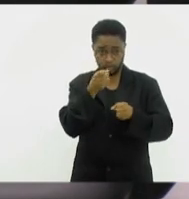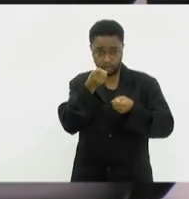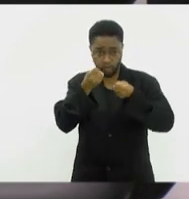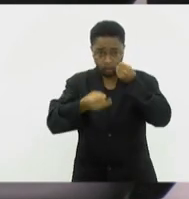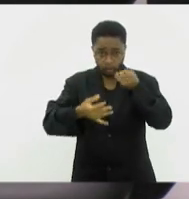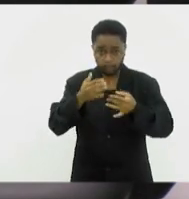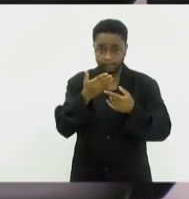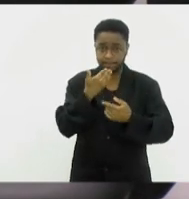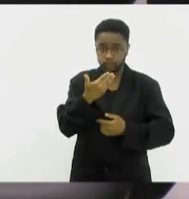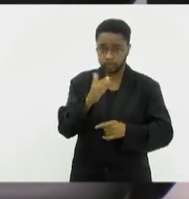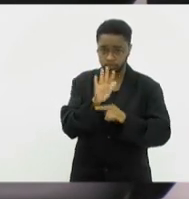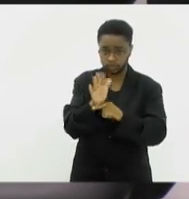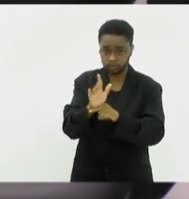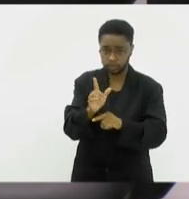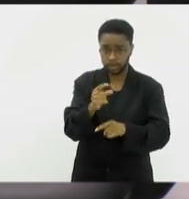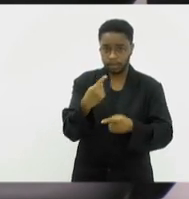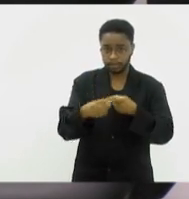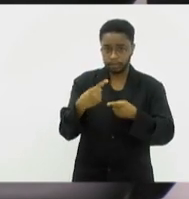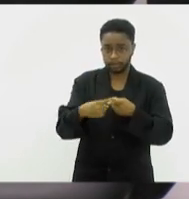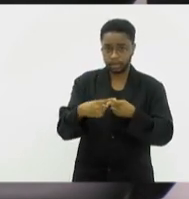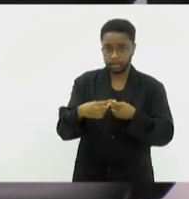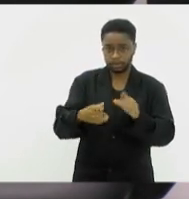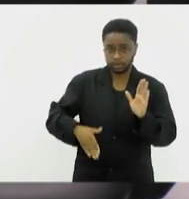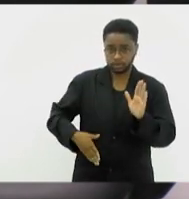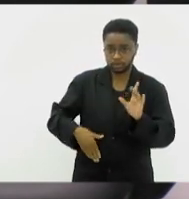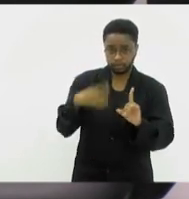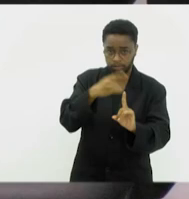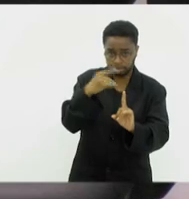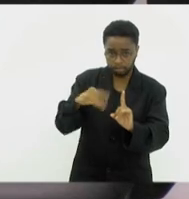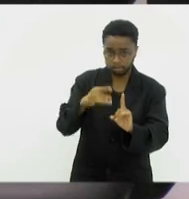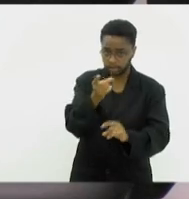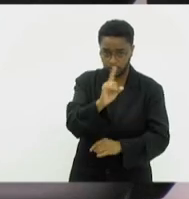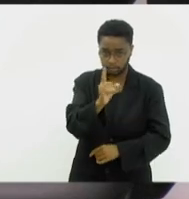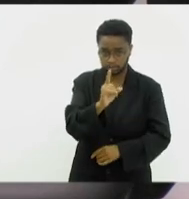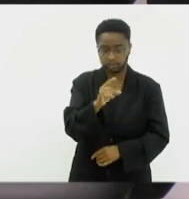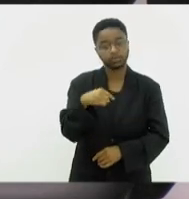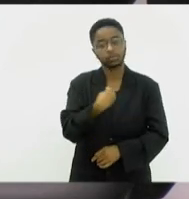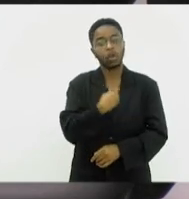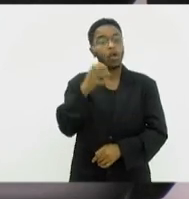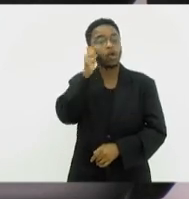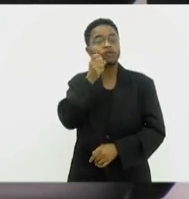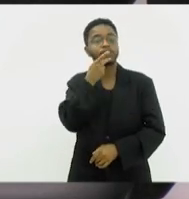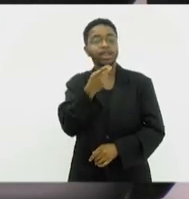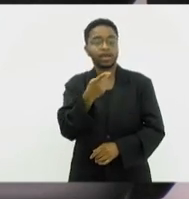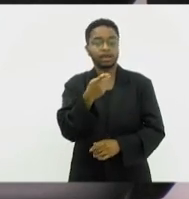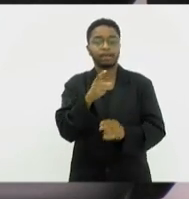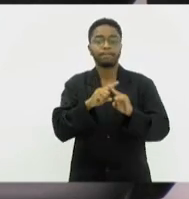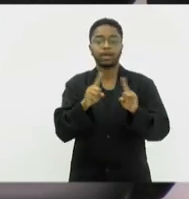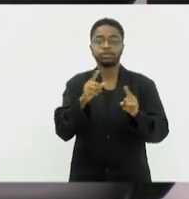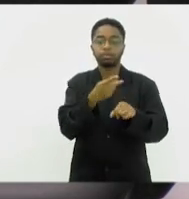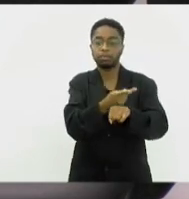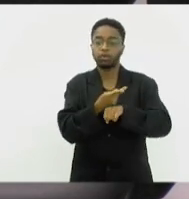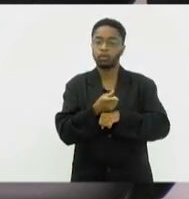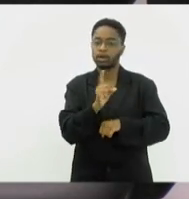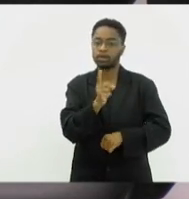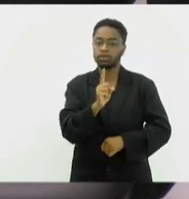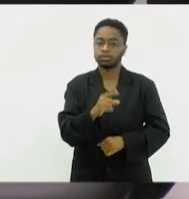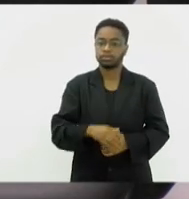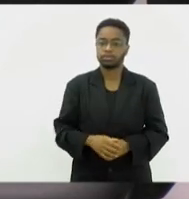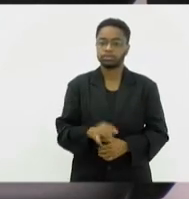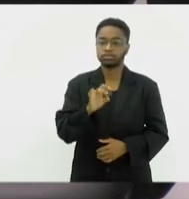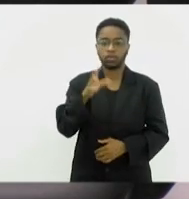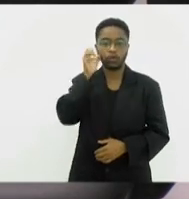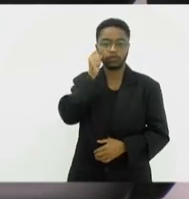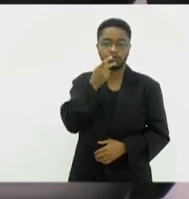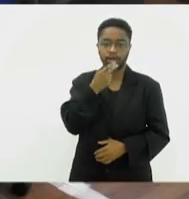para pedir ajuda porque foi torturada pelo tráfico? Não. A gente sempre ouve falar, né? Mas eu nunca... Só ouve falar? A gente só ouve